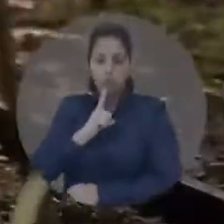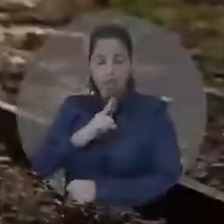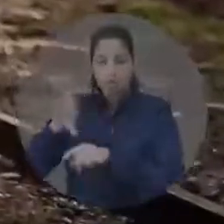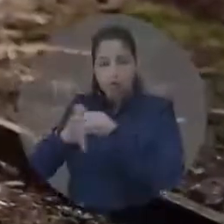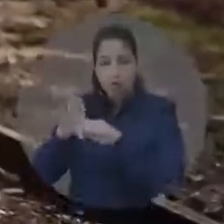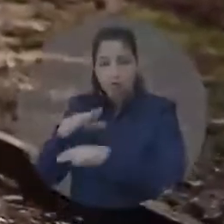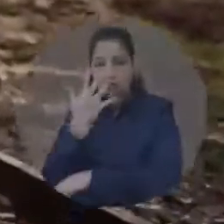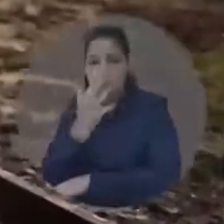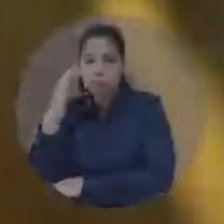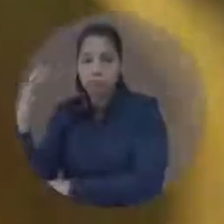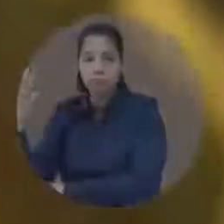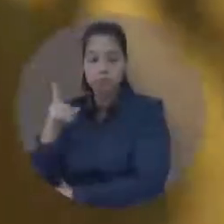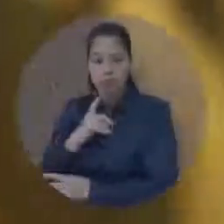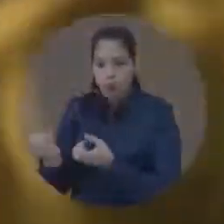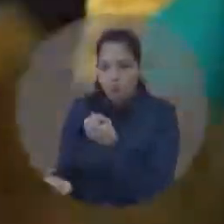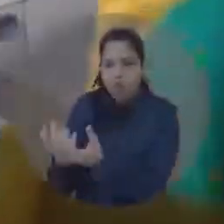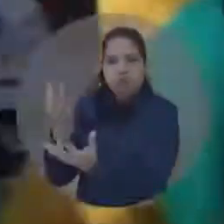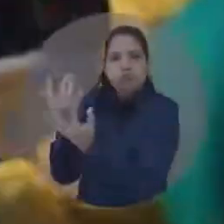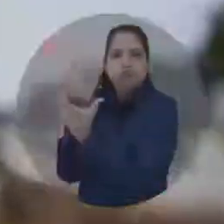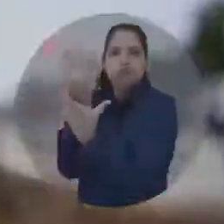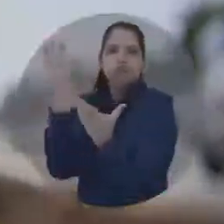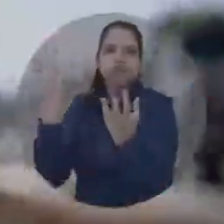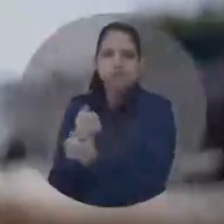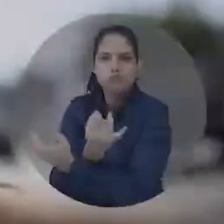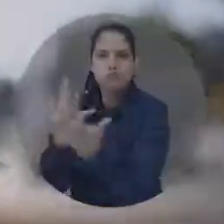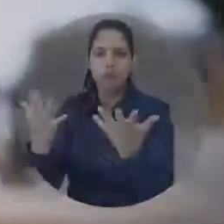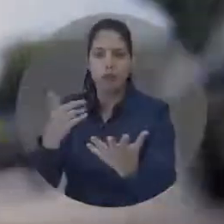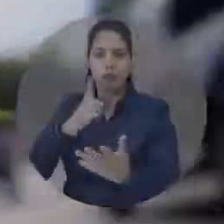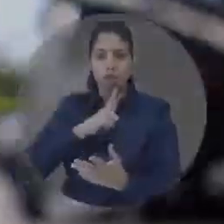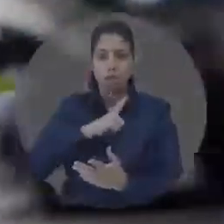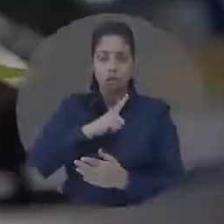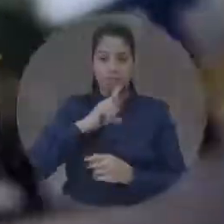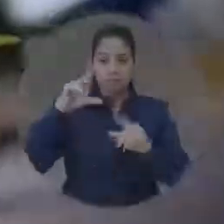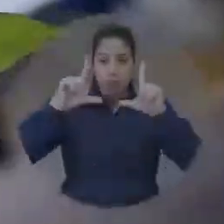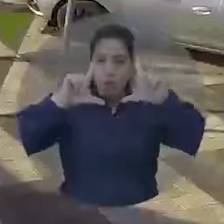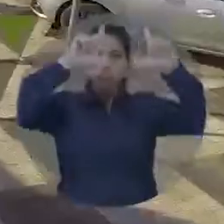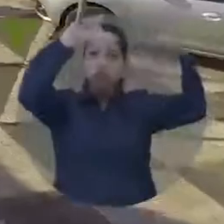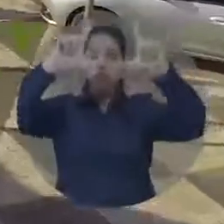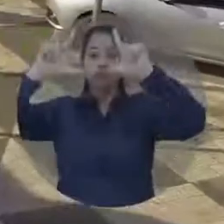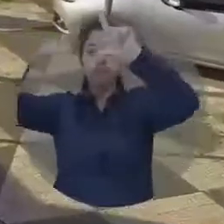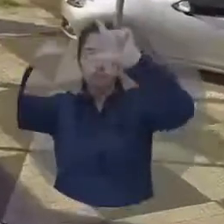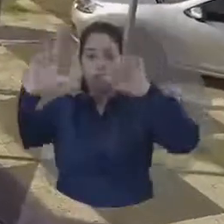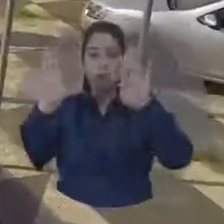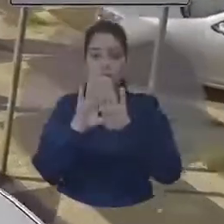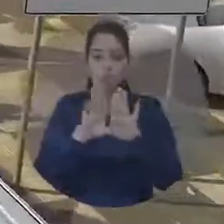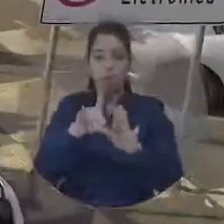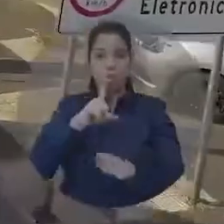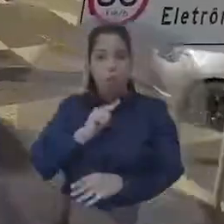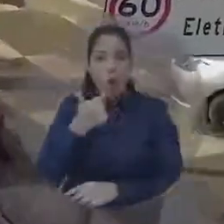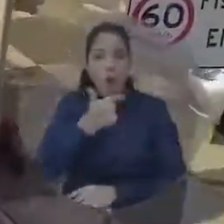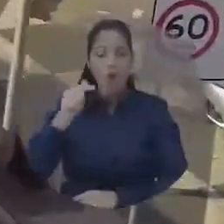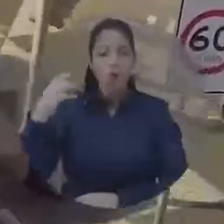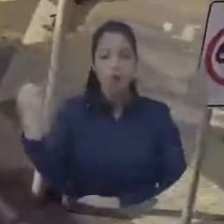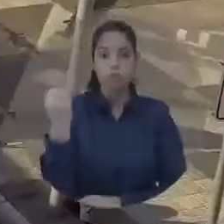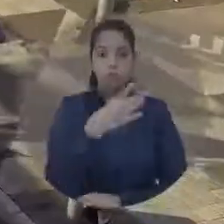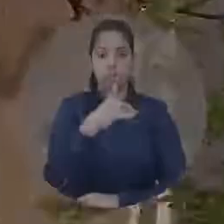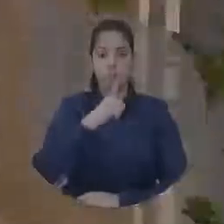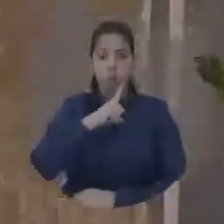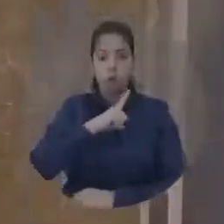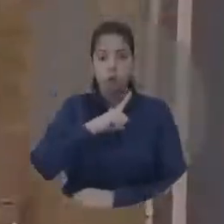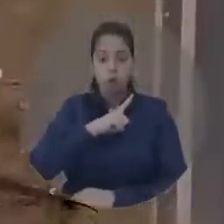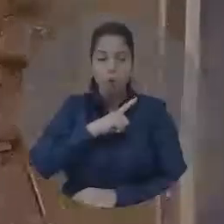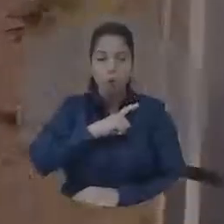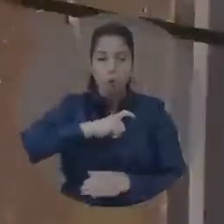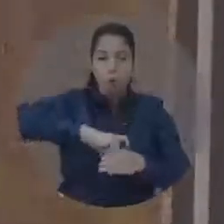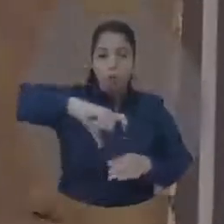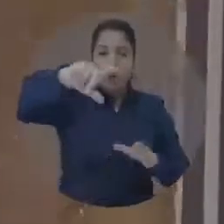estamos urbanizando todo o canteiro central, plantando IPs de diferentes espécies. Fizemos toda a sinalização horizontal e vertical.